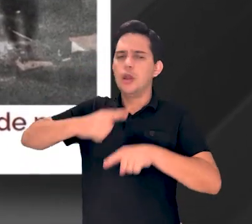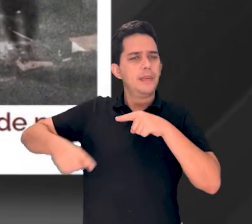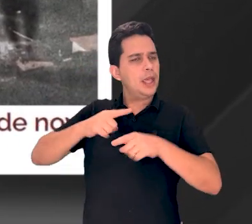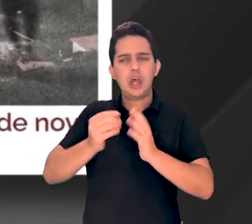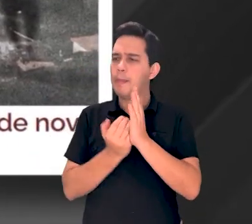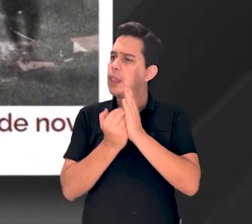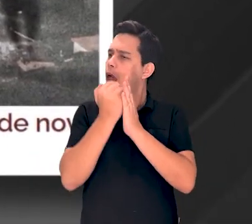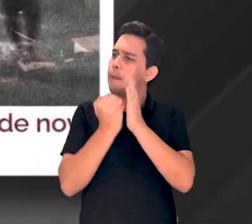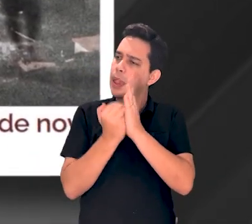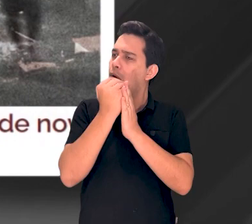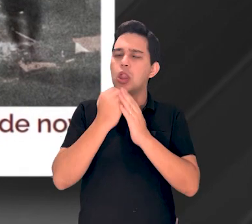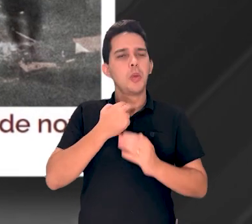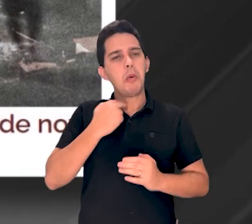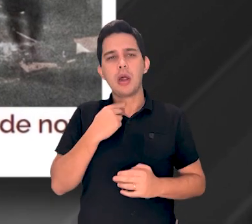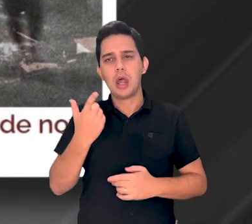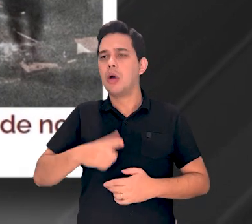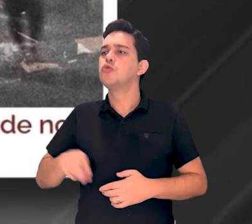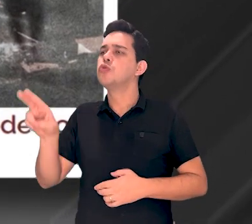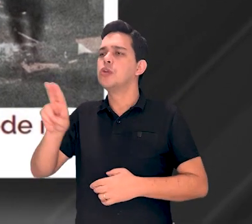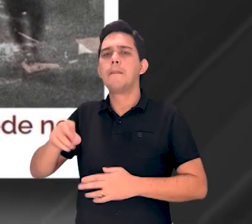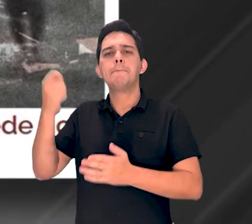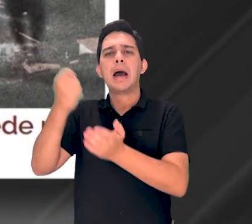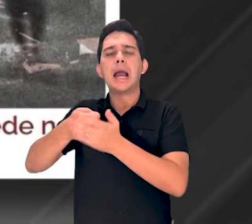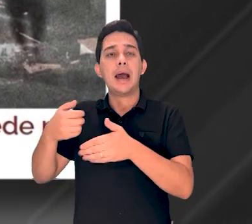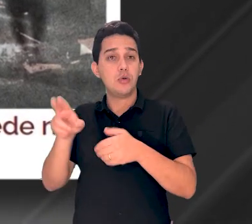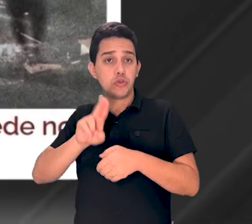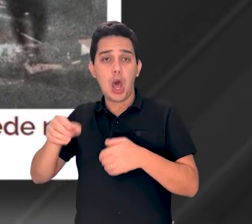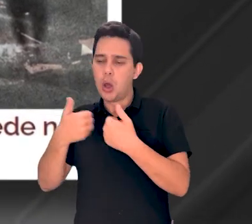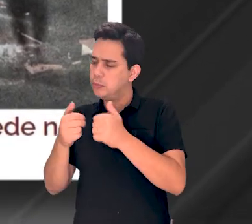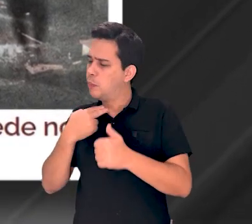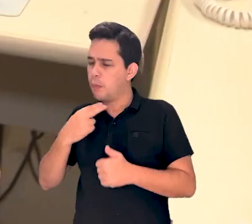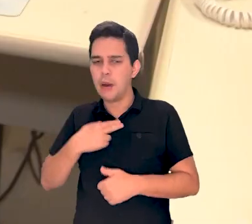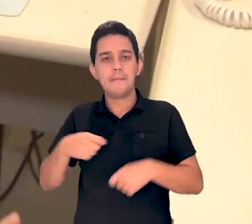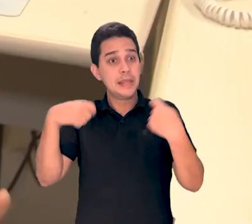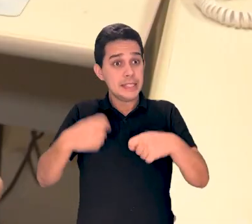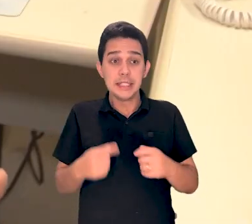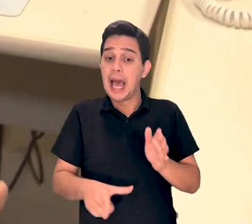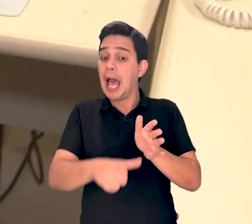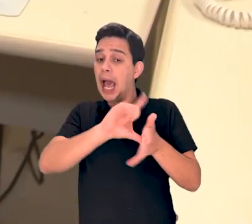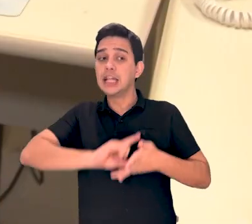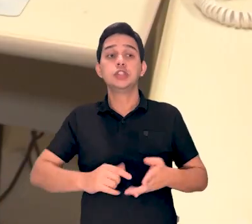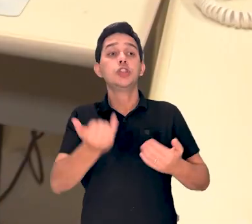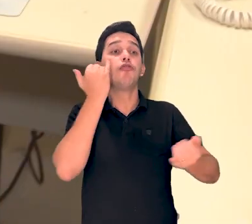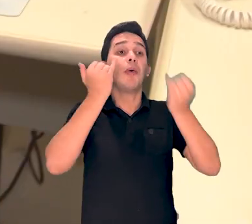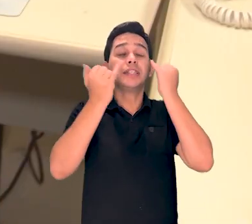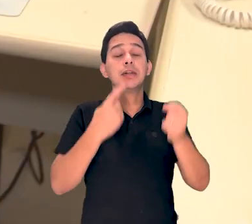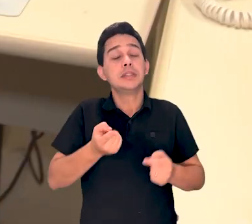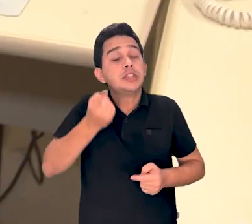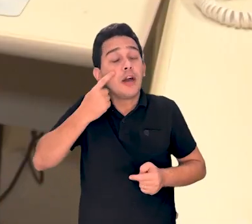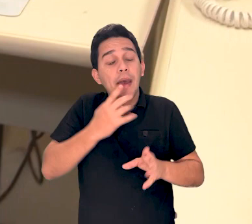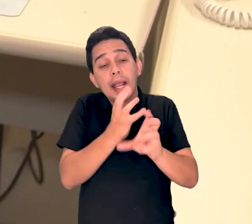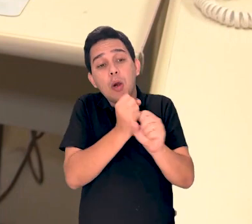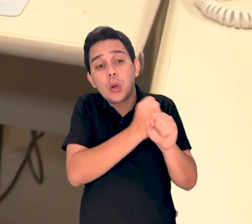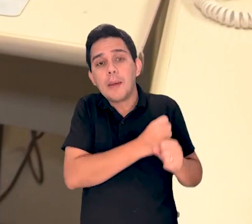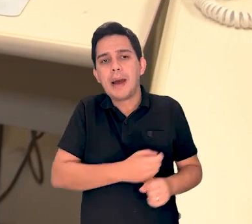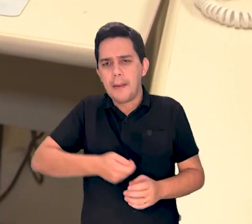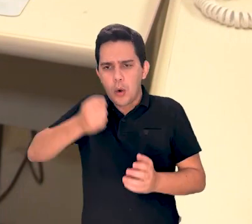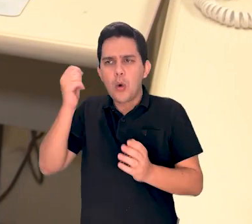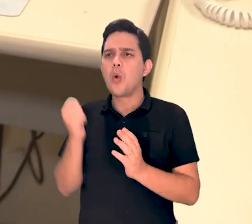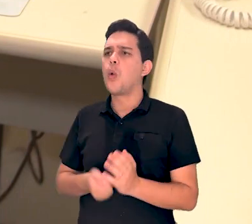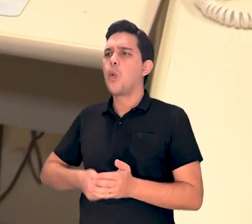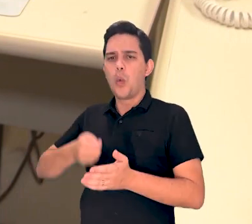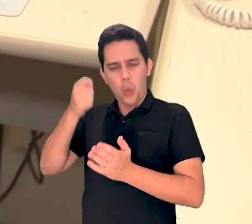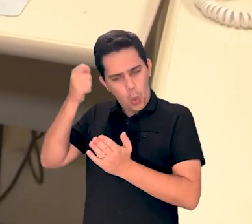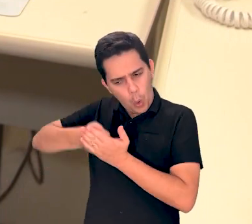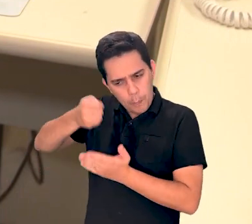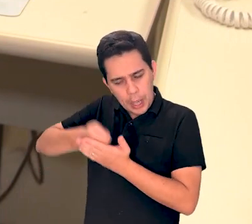créditos me se encontram fosse feita a revisão tarifária é trabalhar junto ao poder concedente junto ao município inclusive